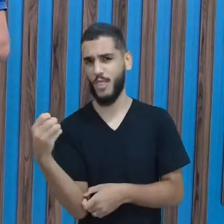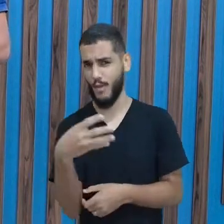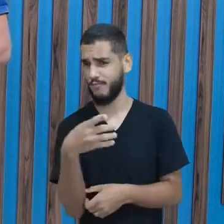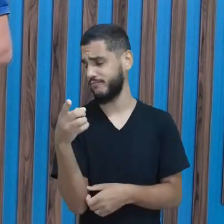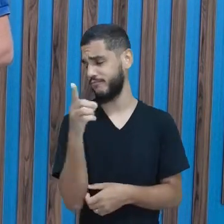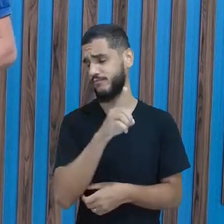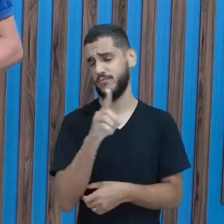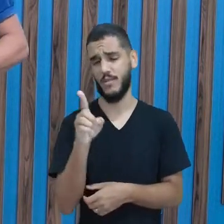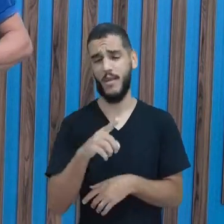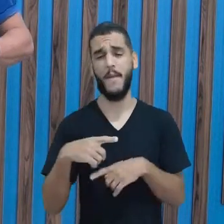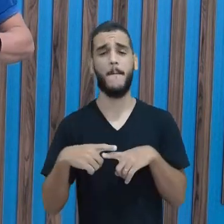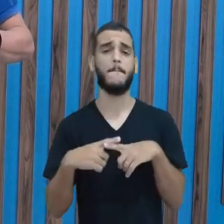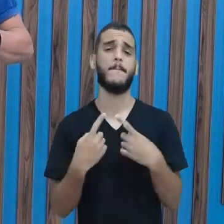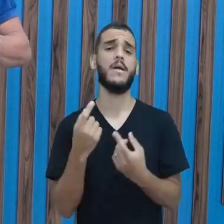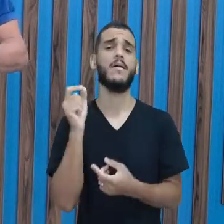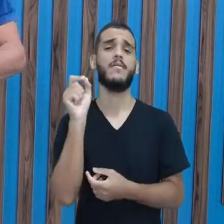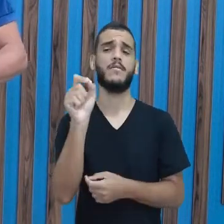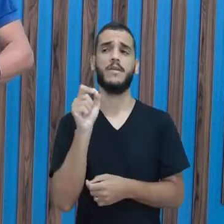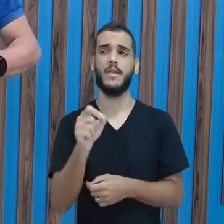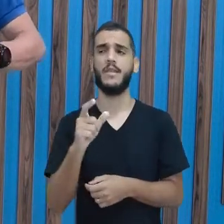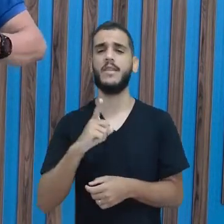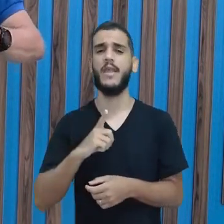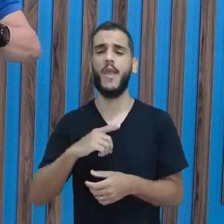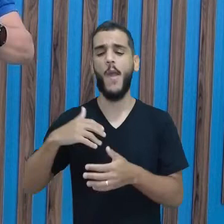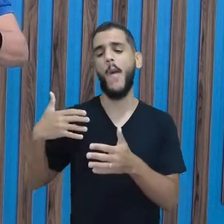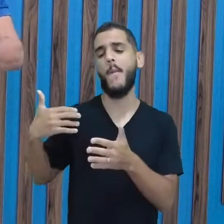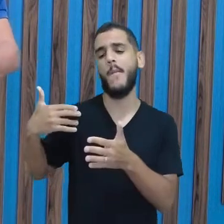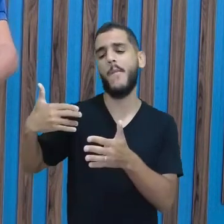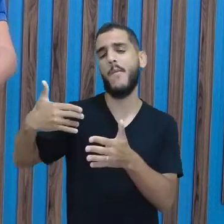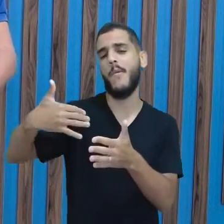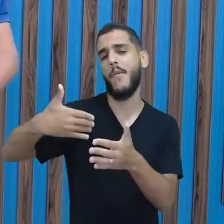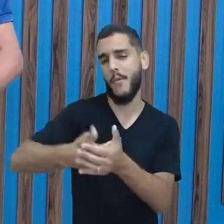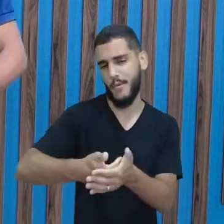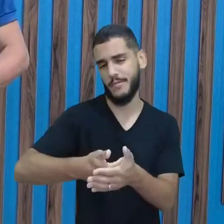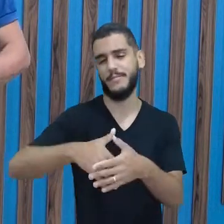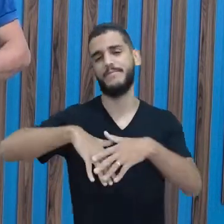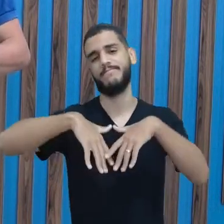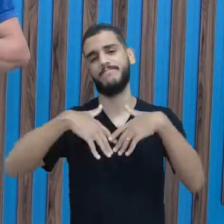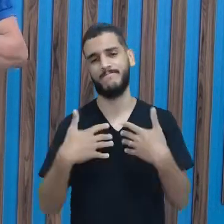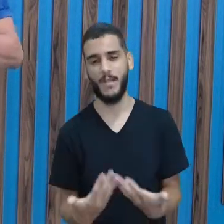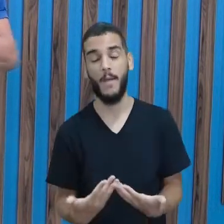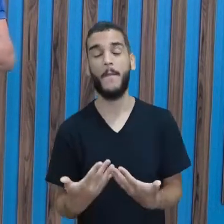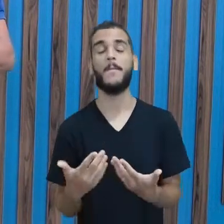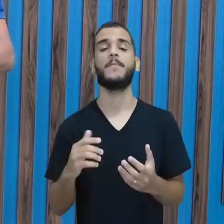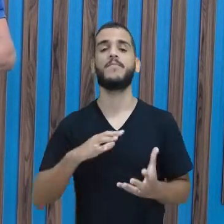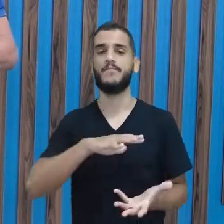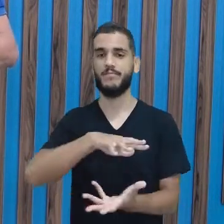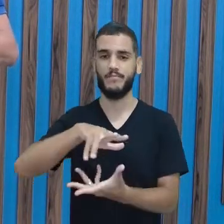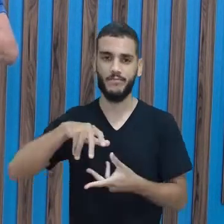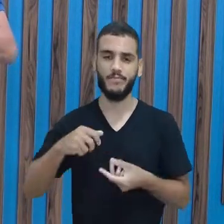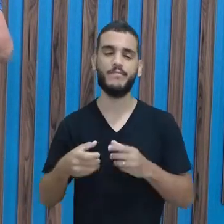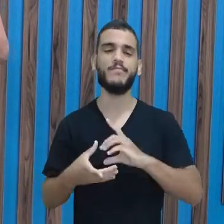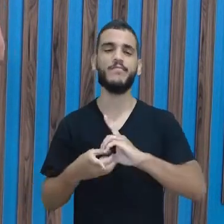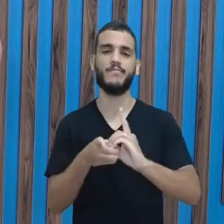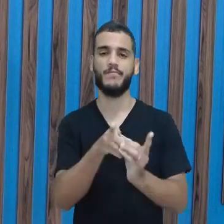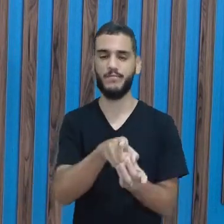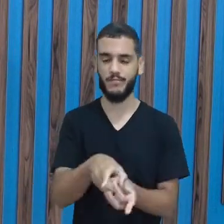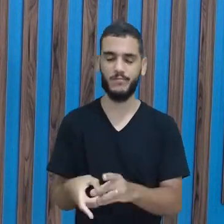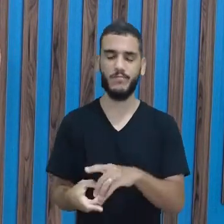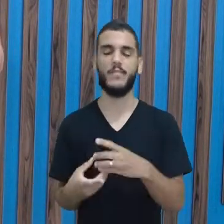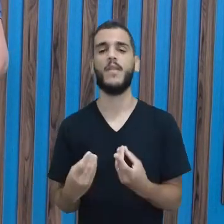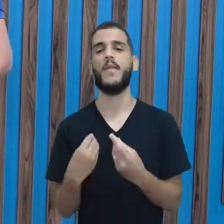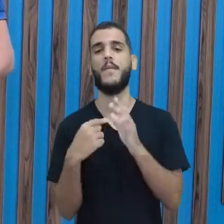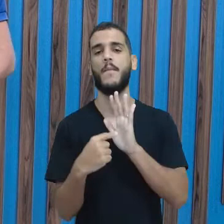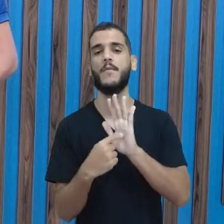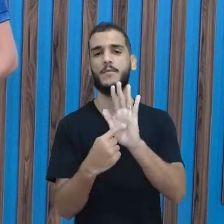tão recente, mas a gente tem aí todo um processo, né, de que essa globalização vem trazendo para a